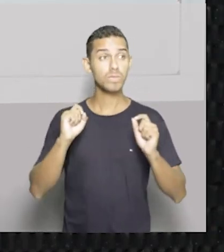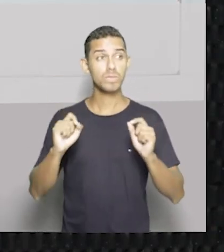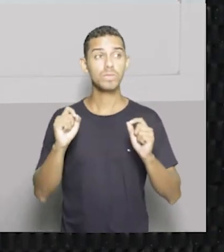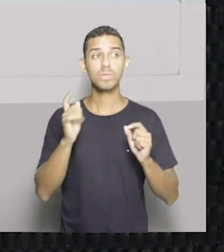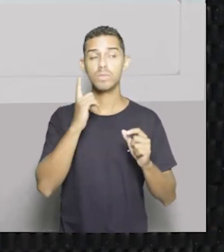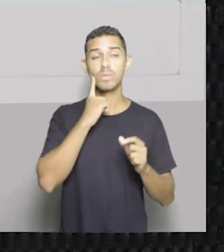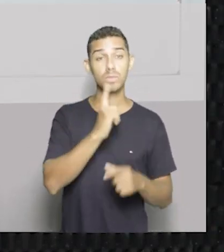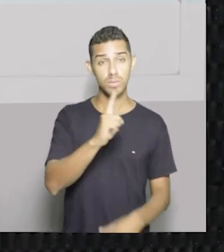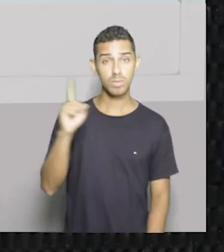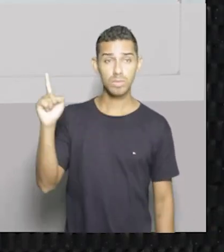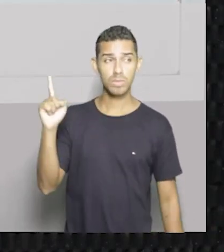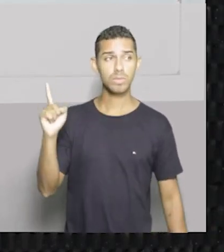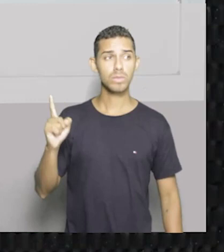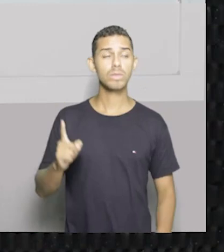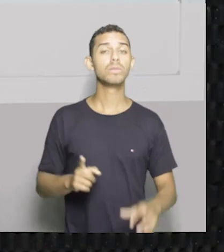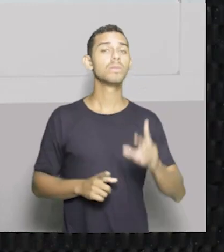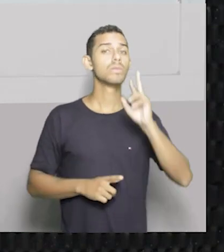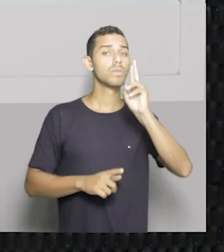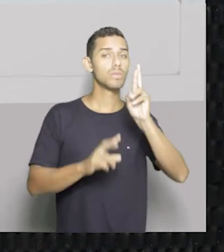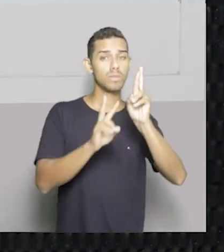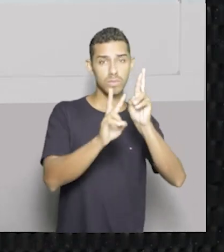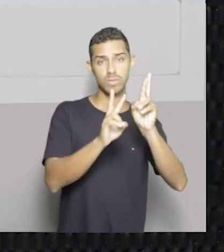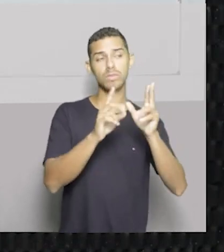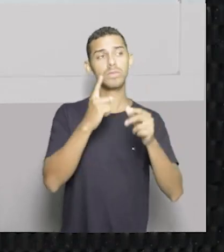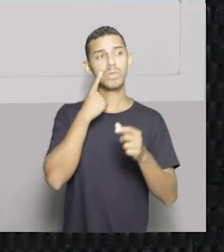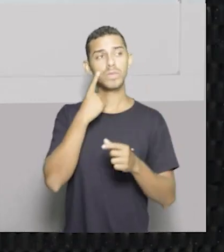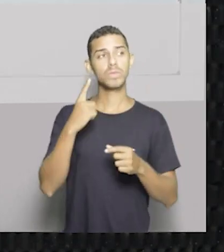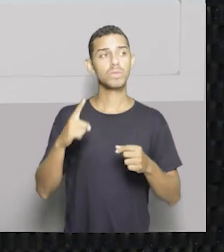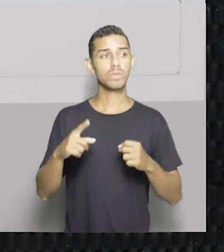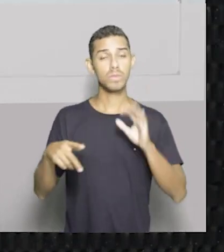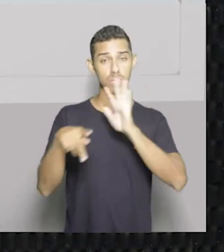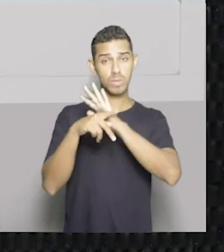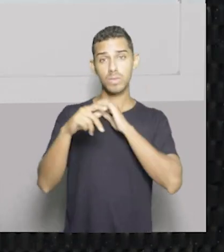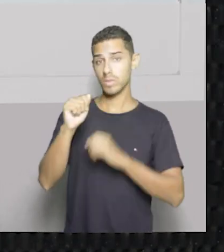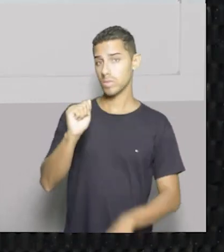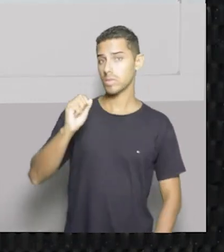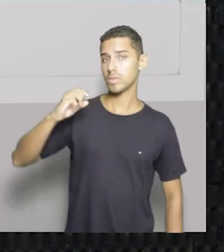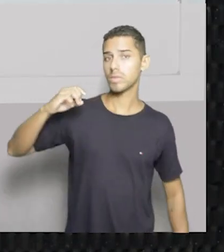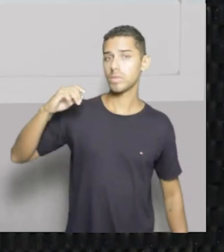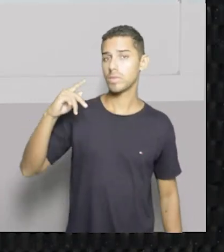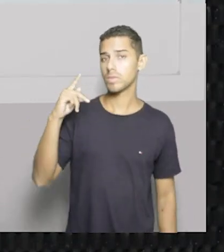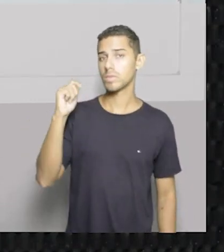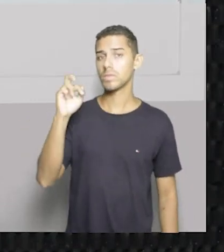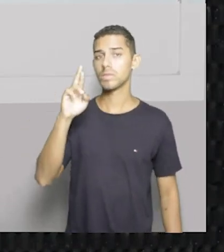valores aqui são só para aparelhos ideais,